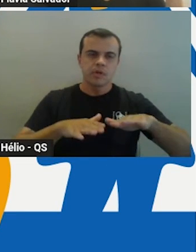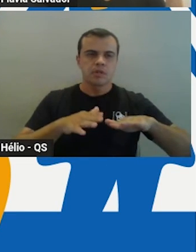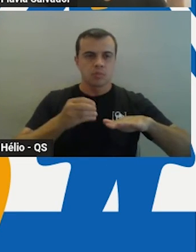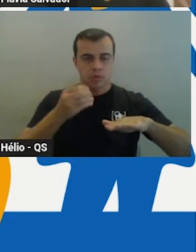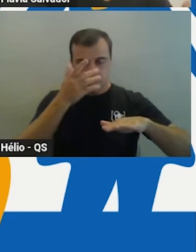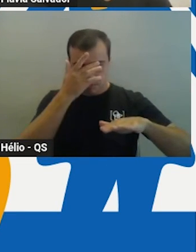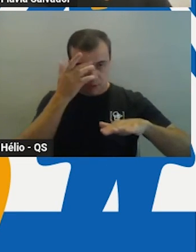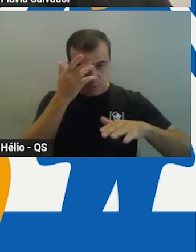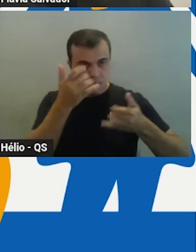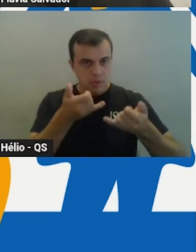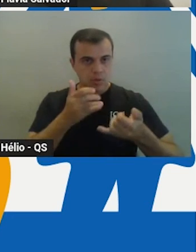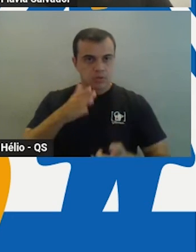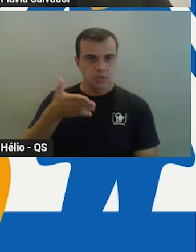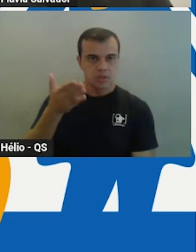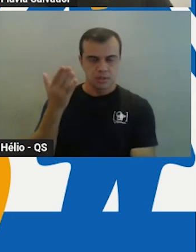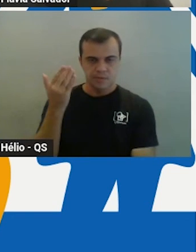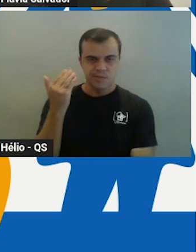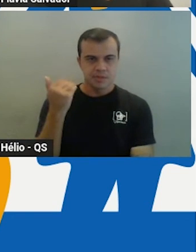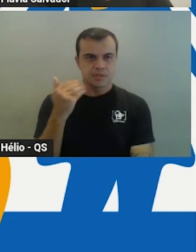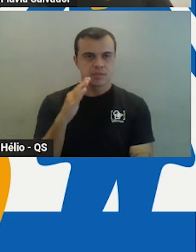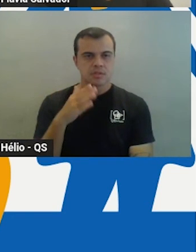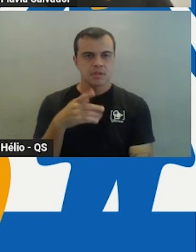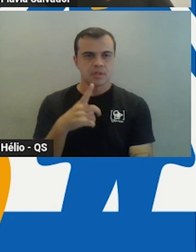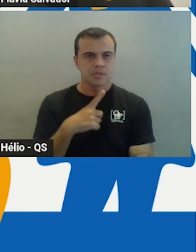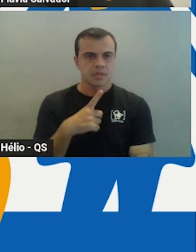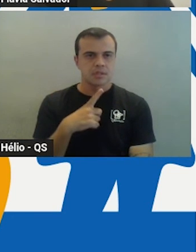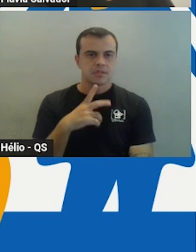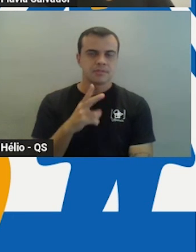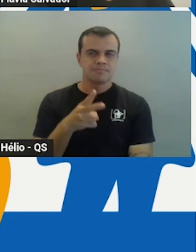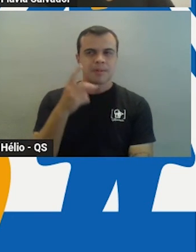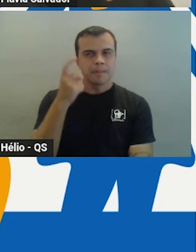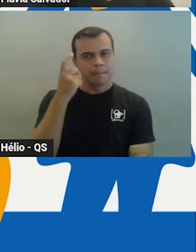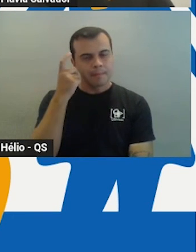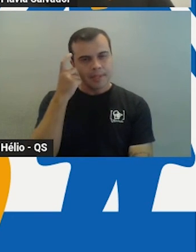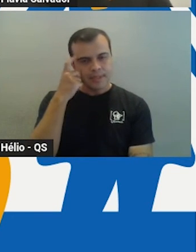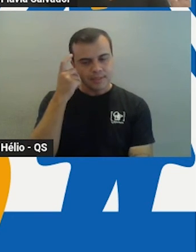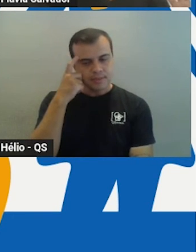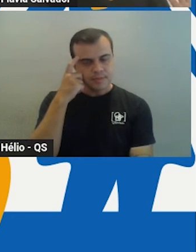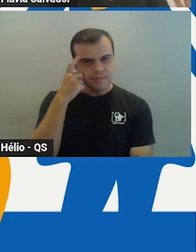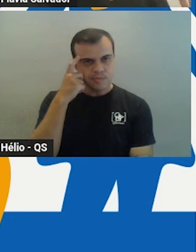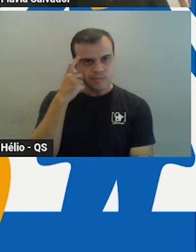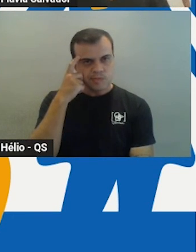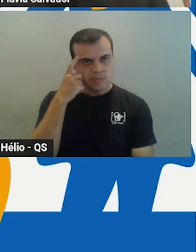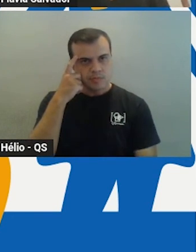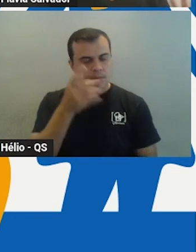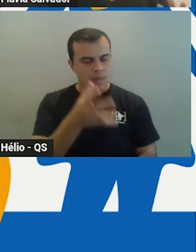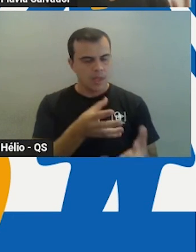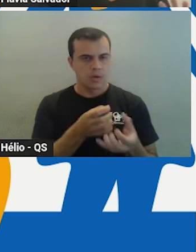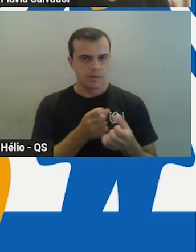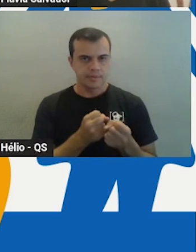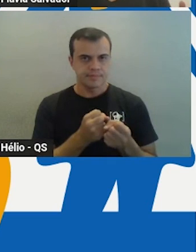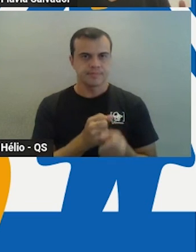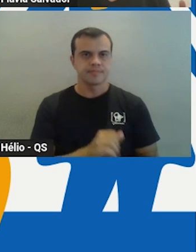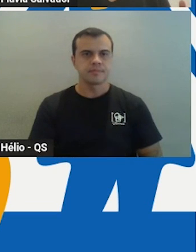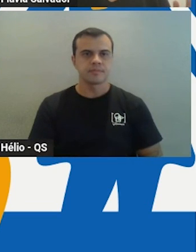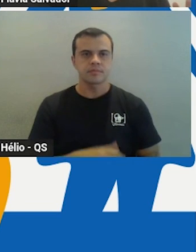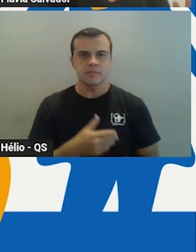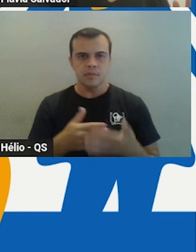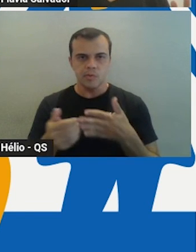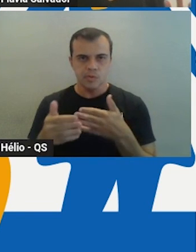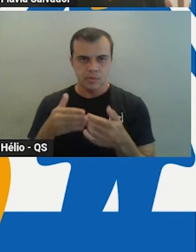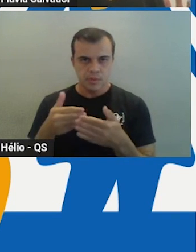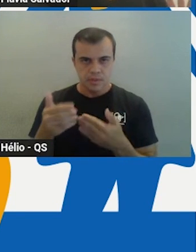tenha brincado, que elas sejam pensadas a acolher qualquer